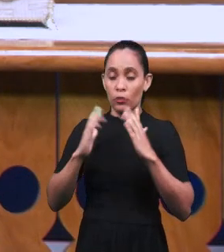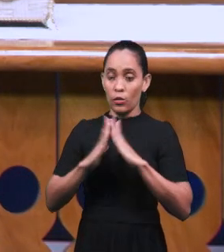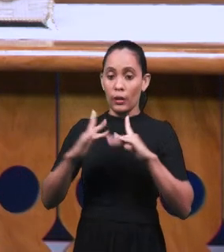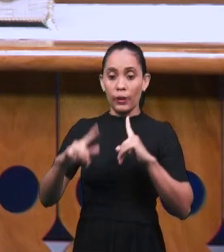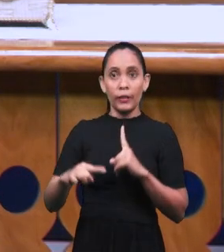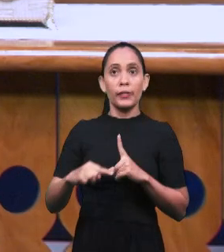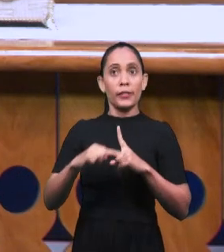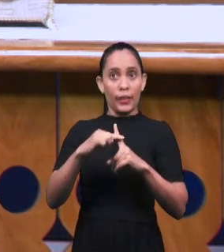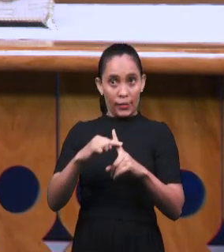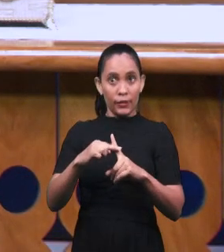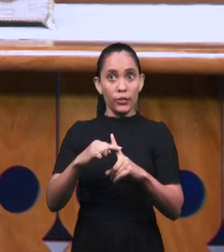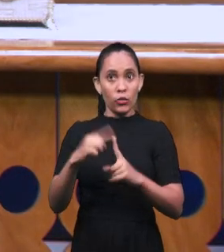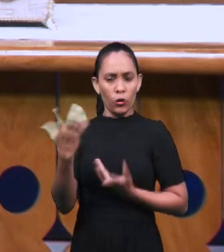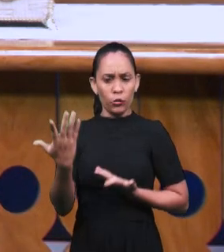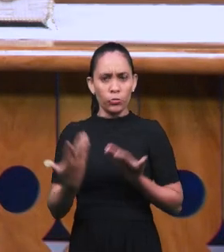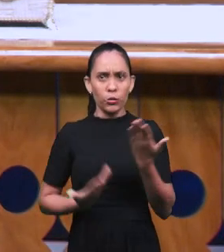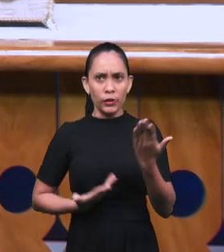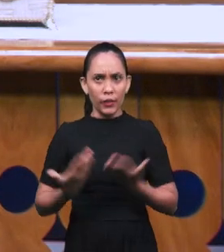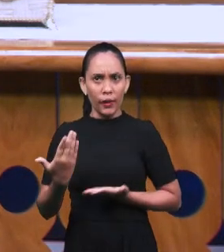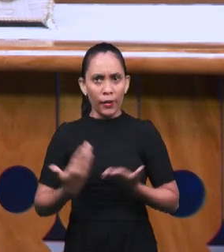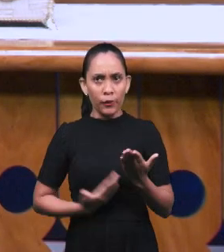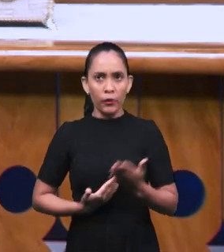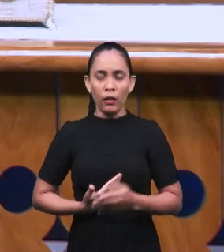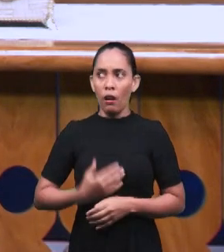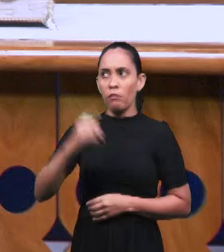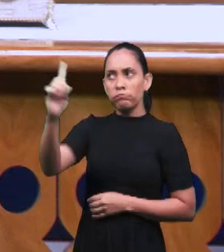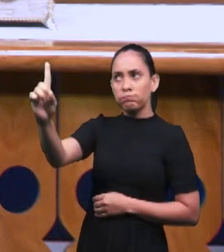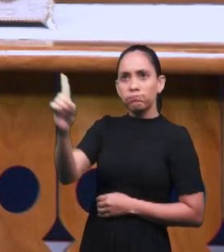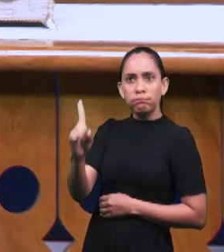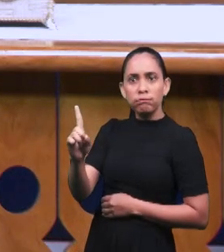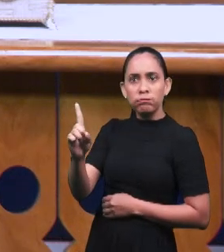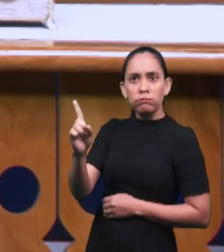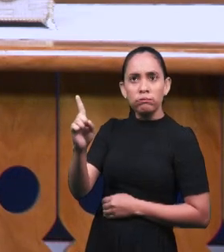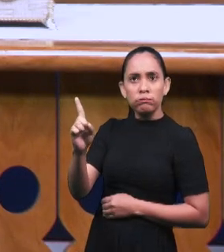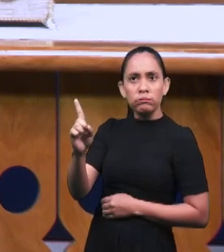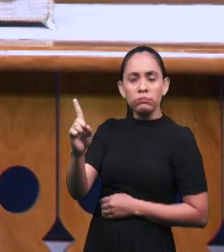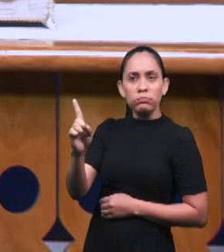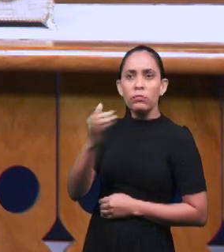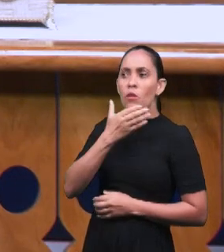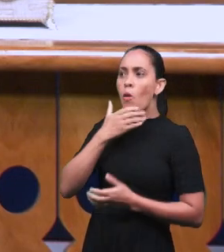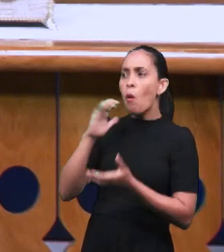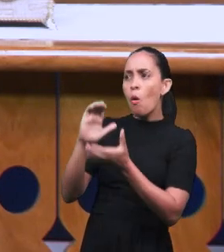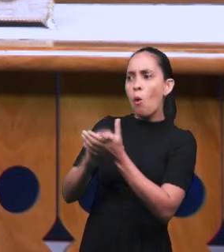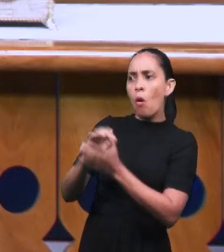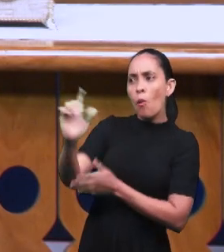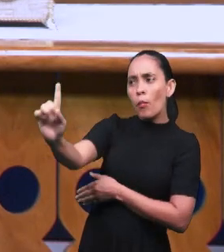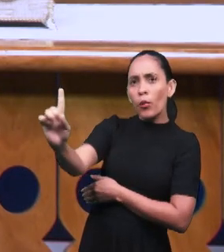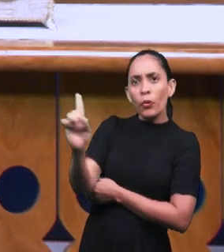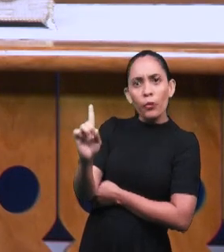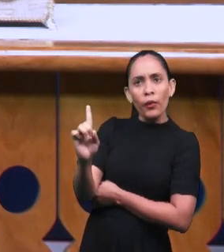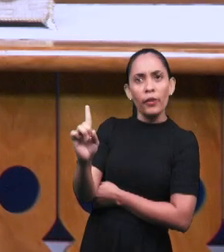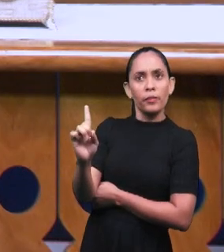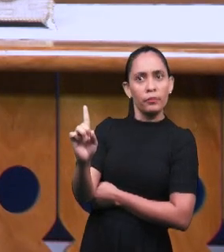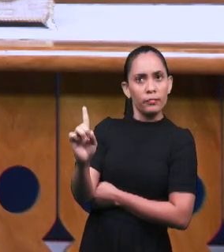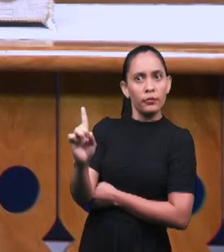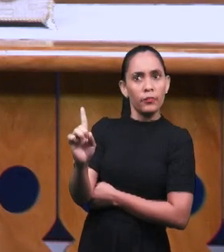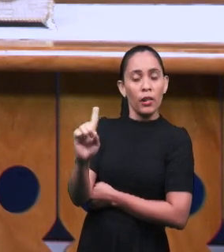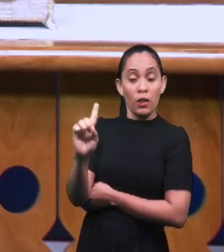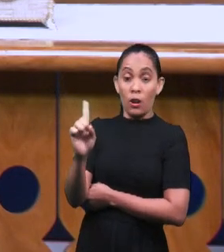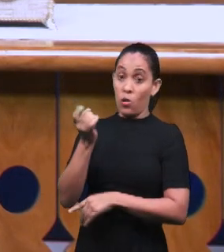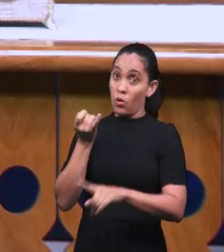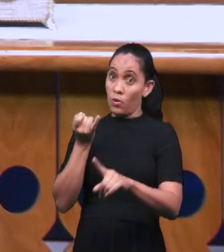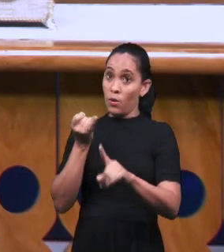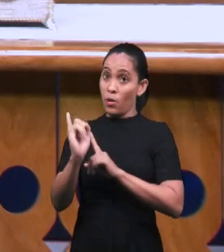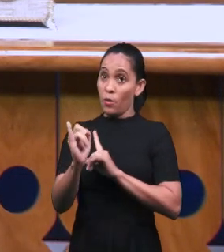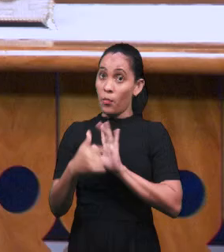assim, aí vem o esposo, é o aviso do Espírito Santo. São os sinais que estão aí. Aí vem o esposo,